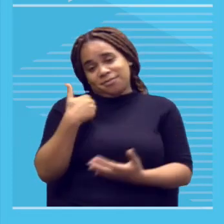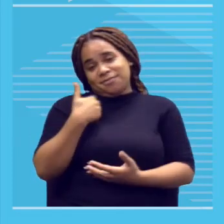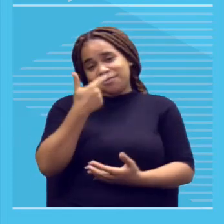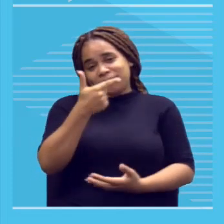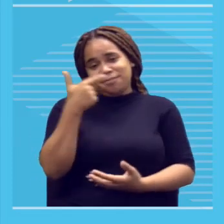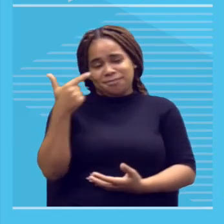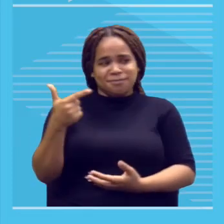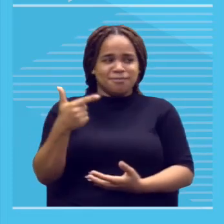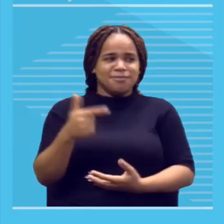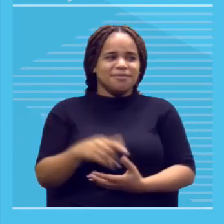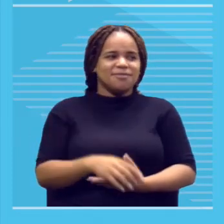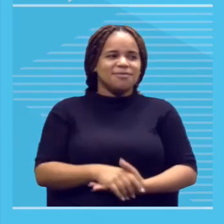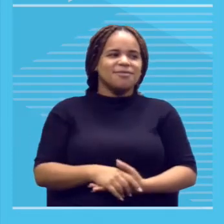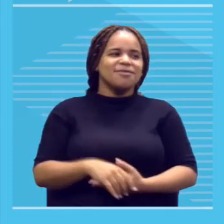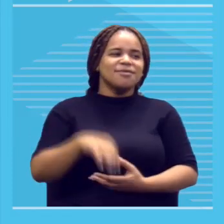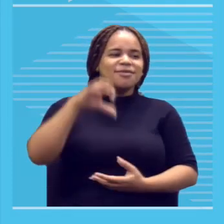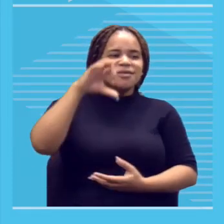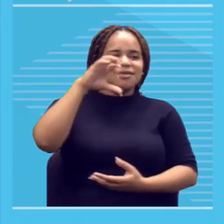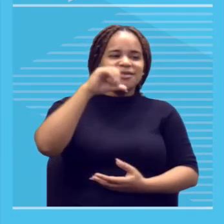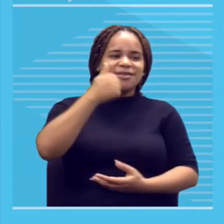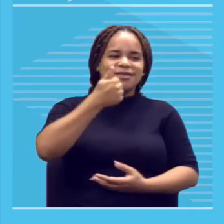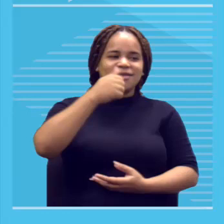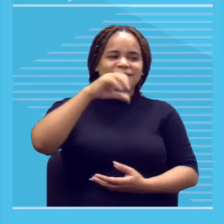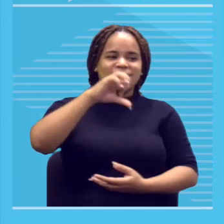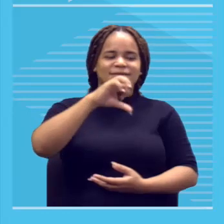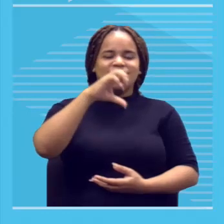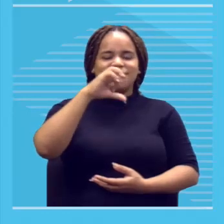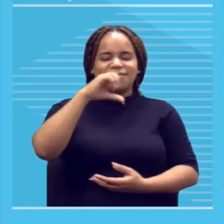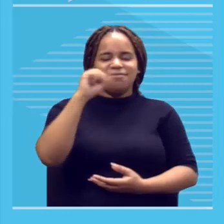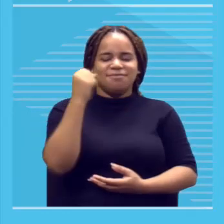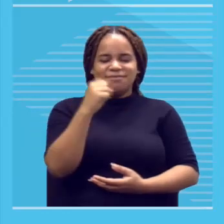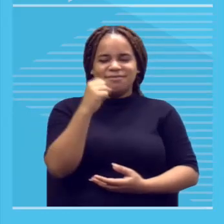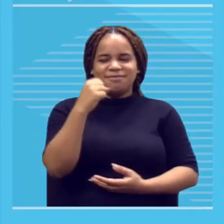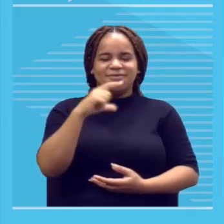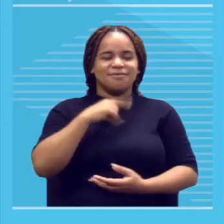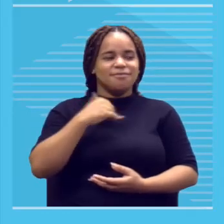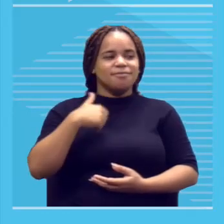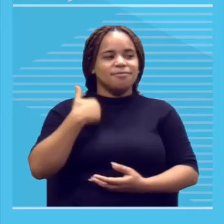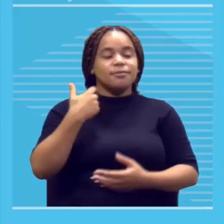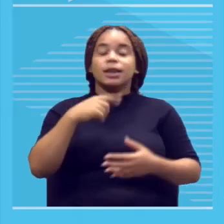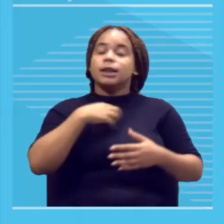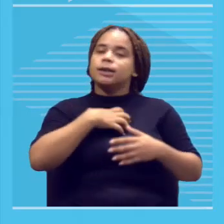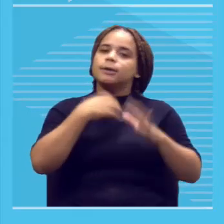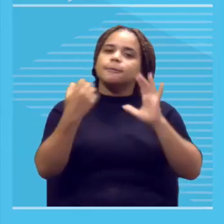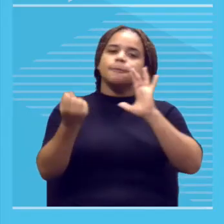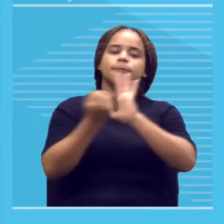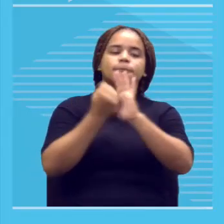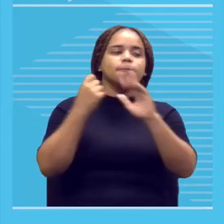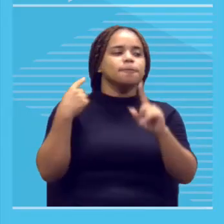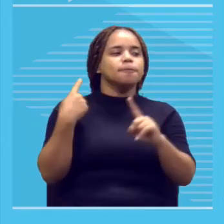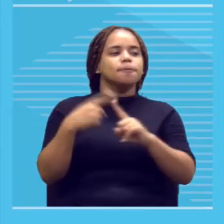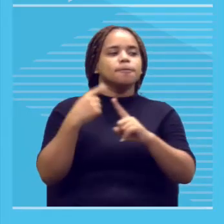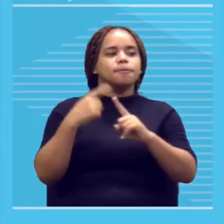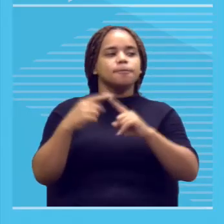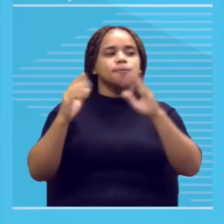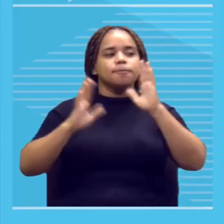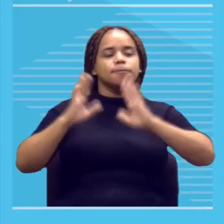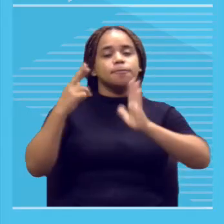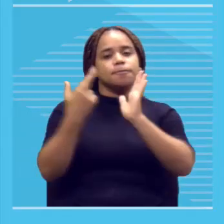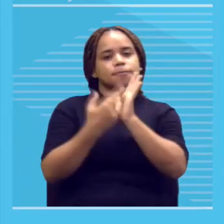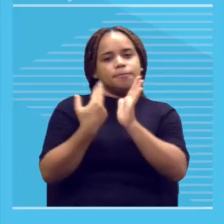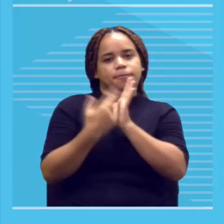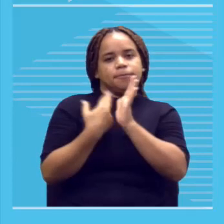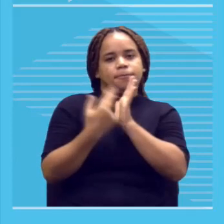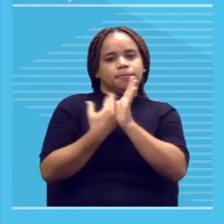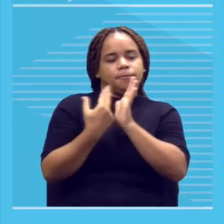em 98 tinha 22 anos ela me marcou muito porque na época revista Veja era